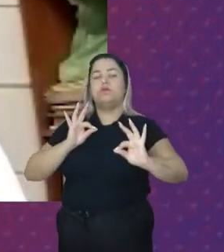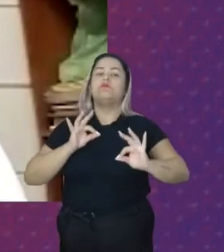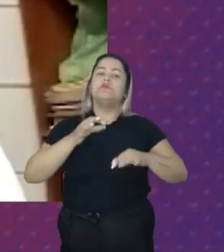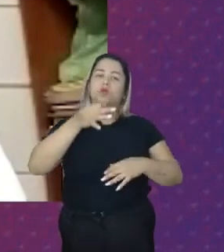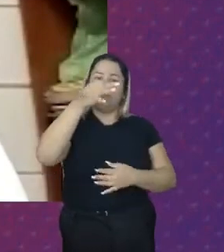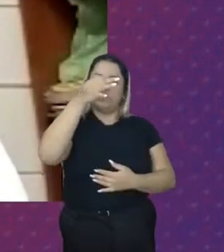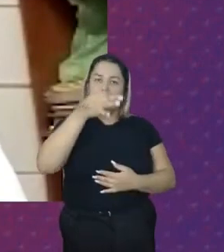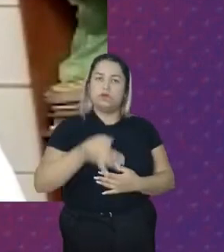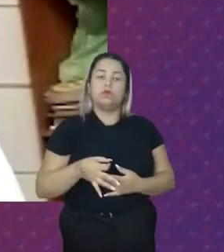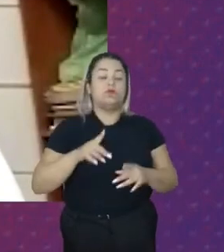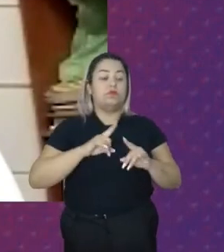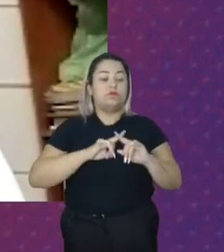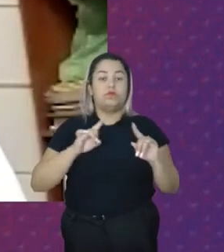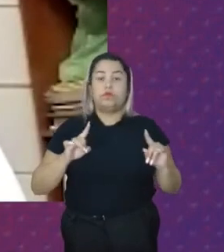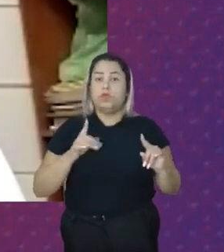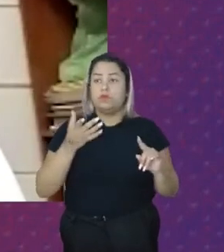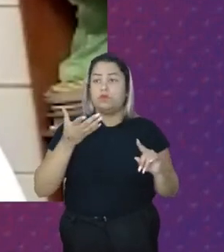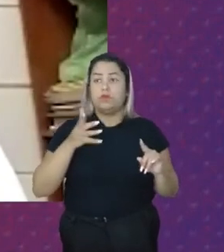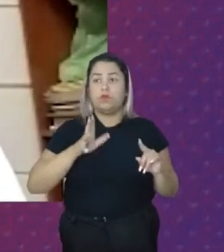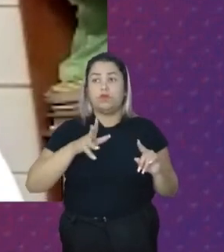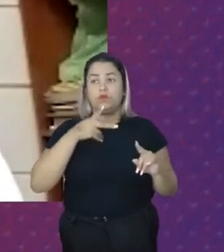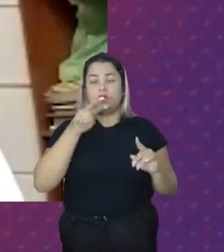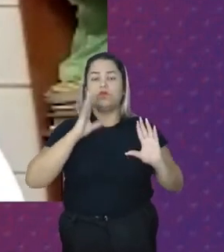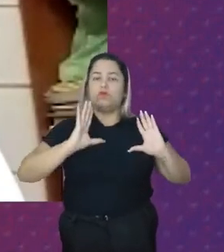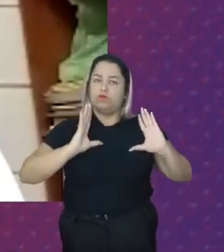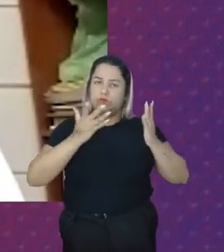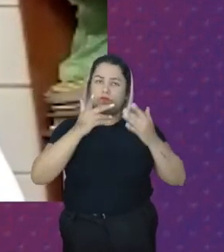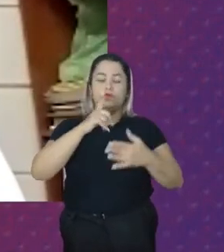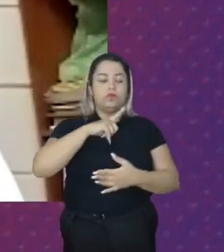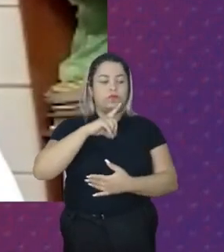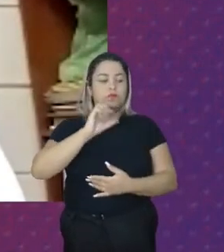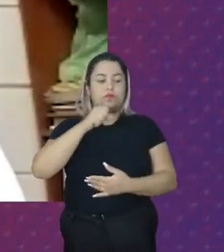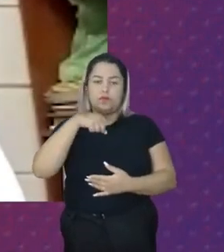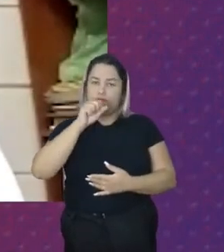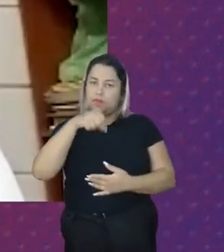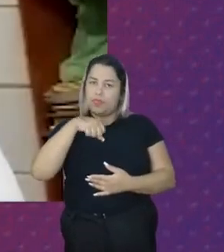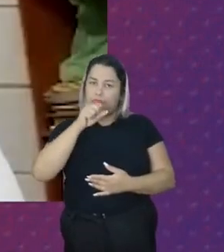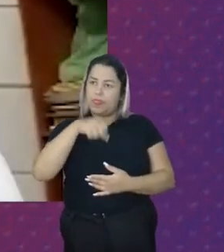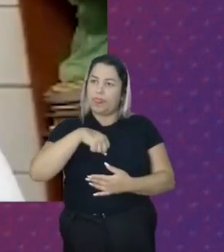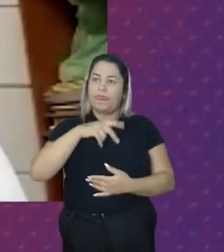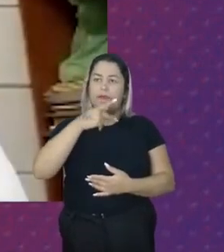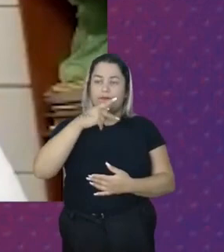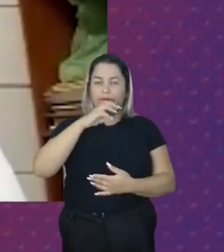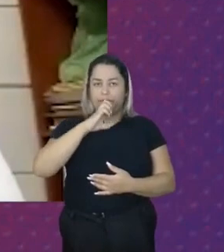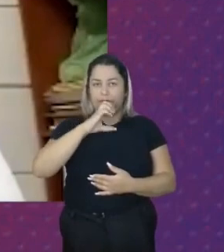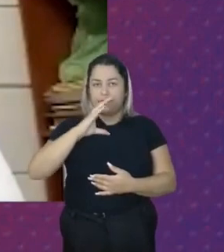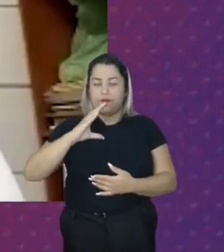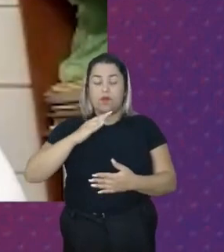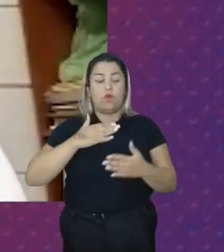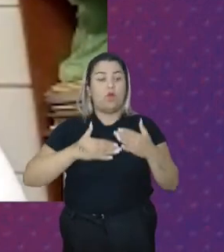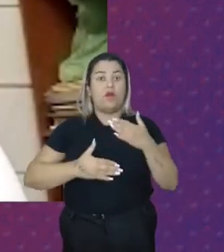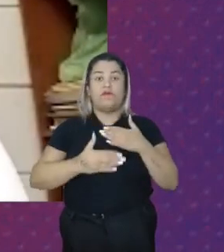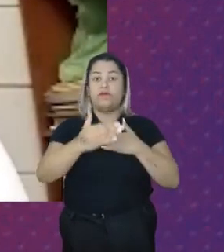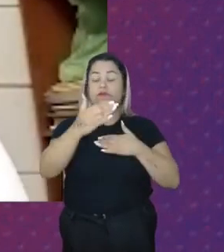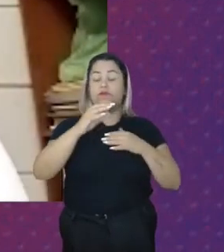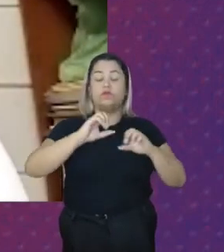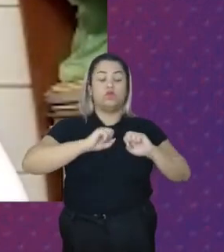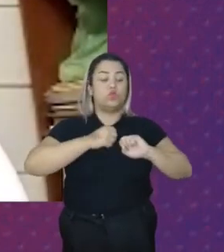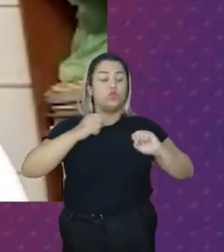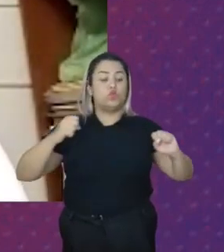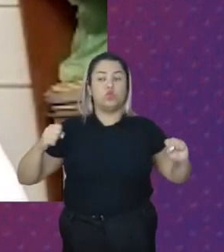Mas isso não quer dizer Que a gente não tem O que comemorar Nós temos O que comemorar A PEC Foi um avanço Muito grande